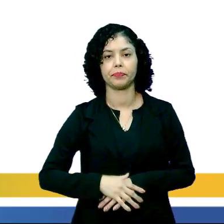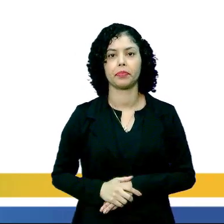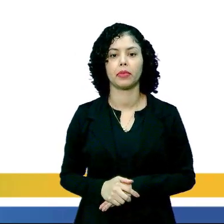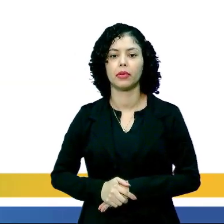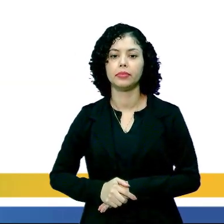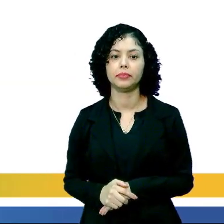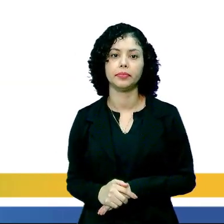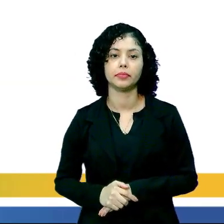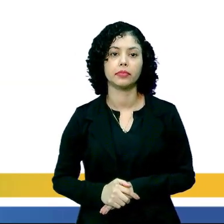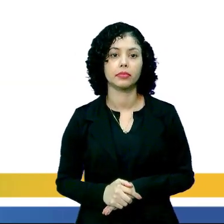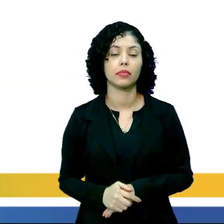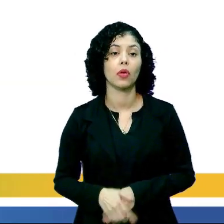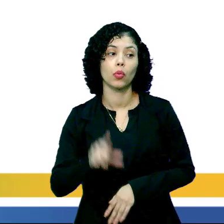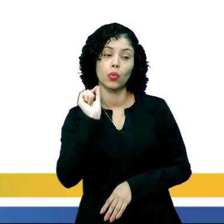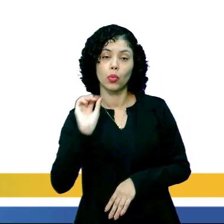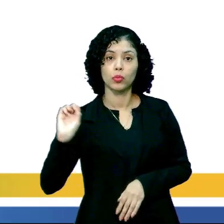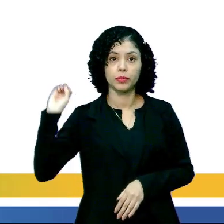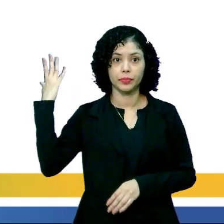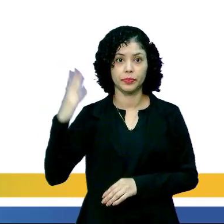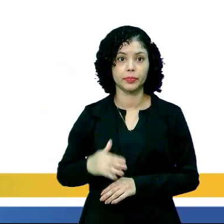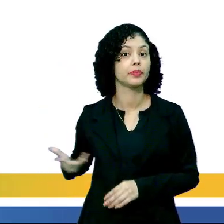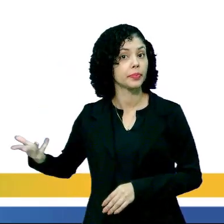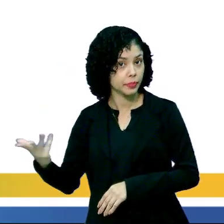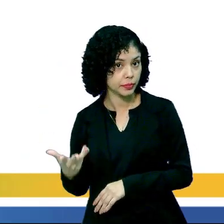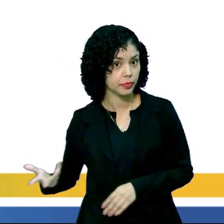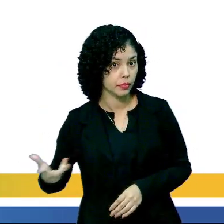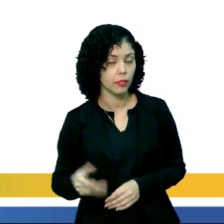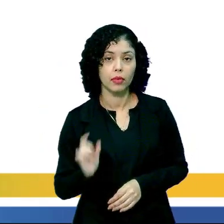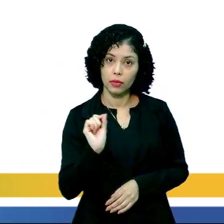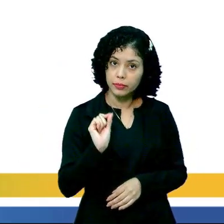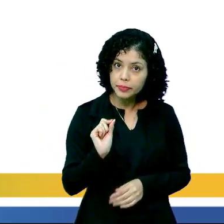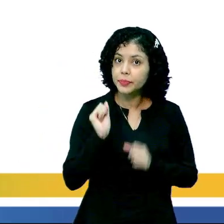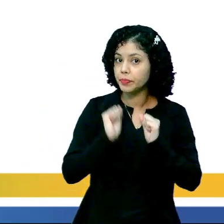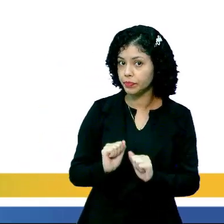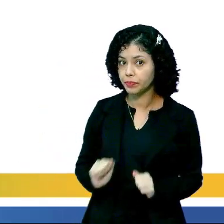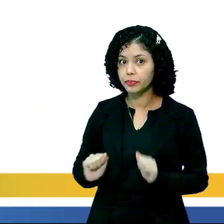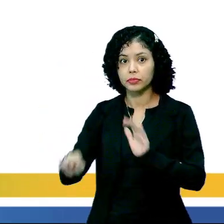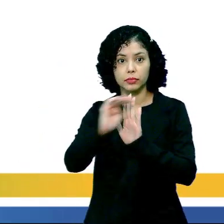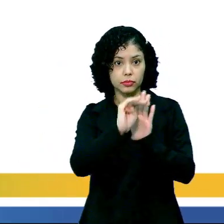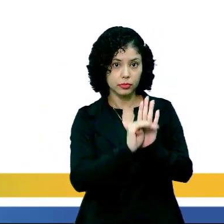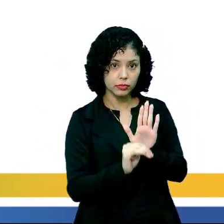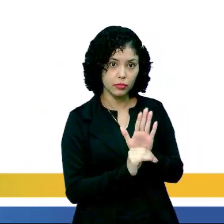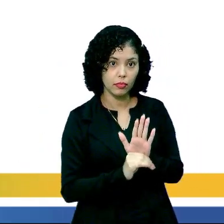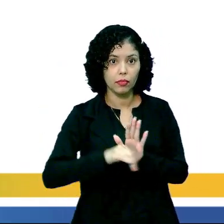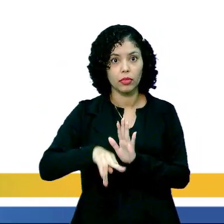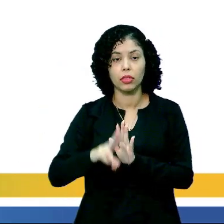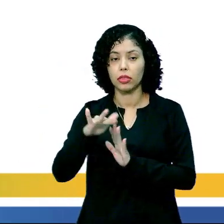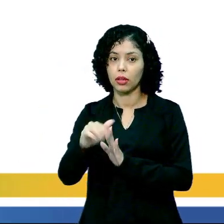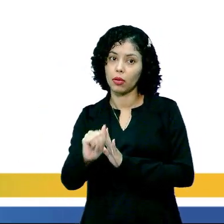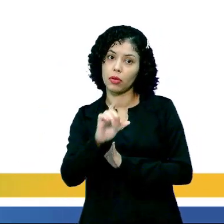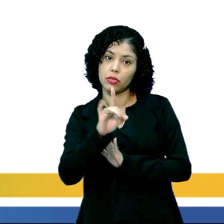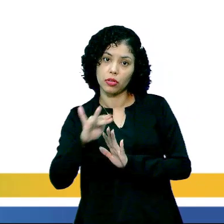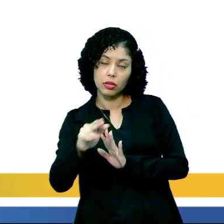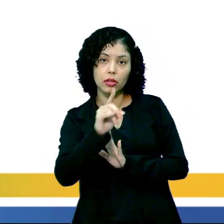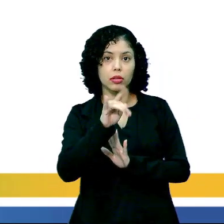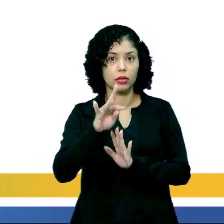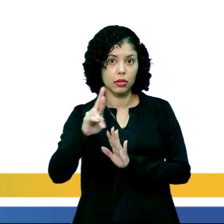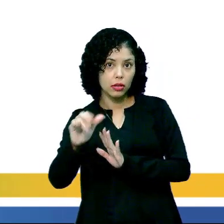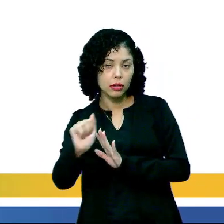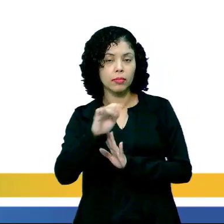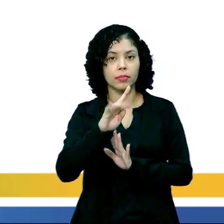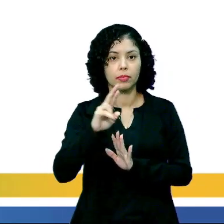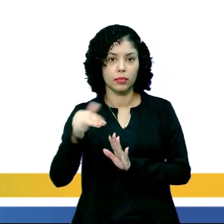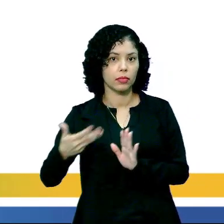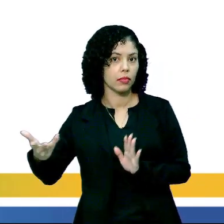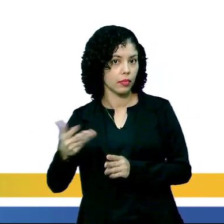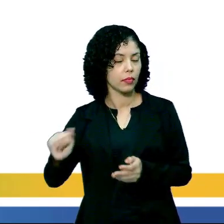seguir que que acontece então Como as bases as bases elas também podem ser classificadas em mono-base de base tribase tetra